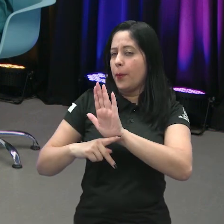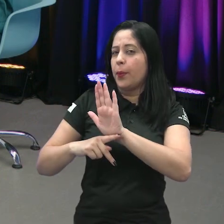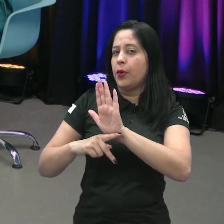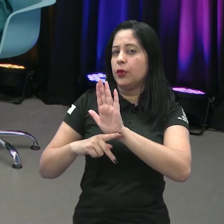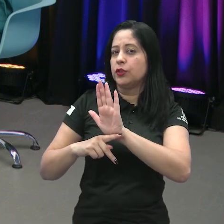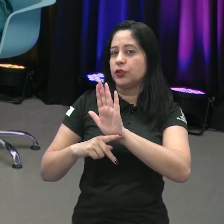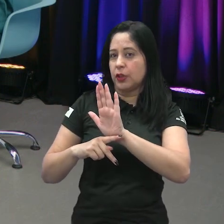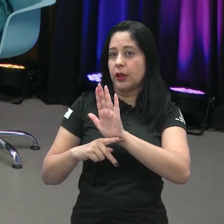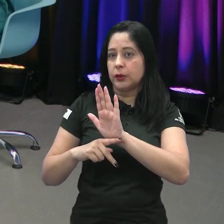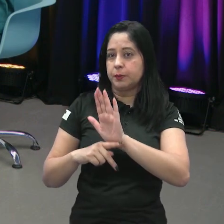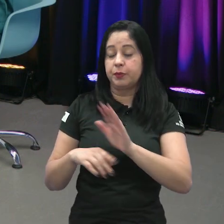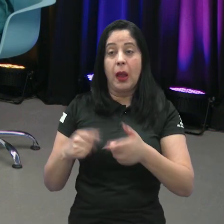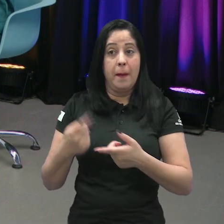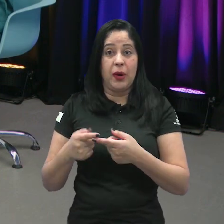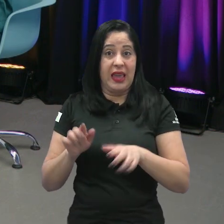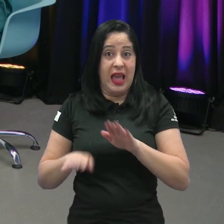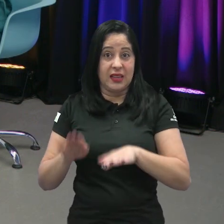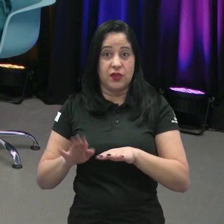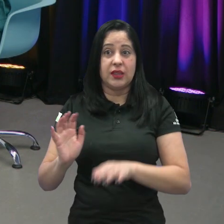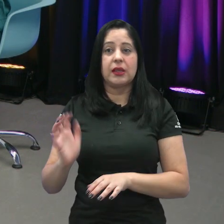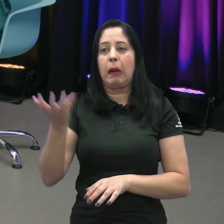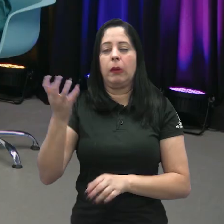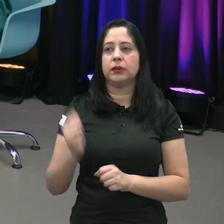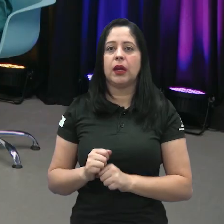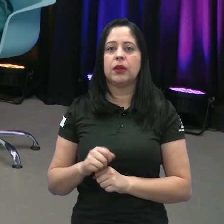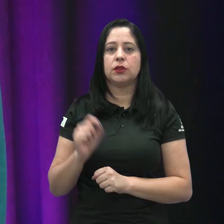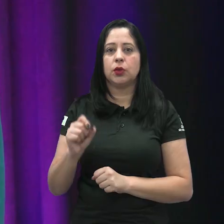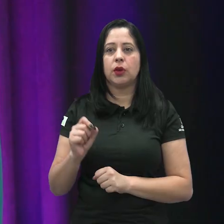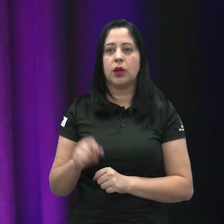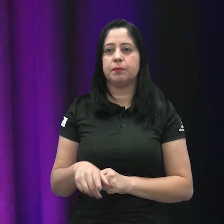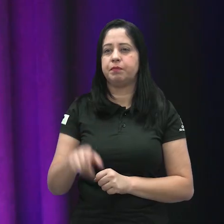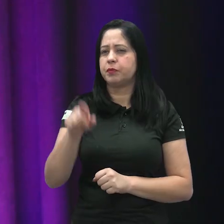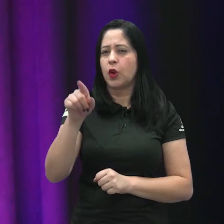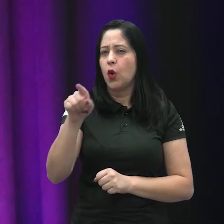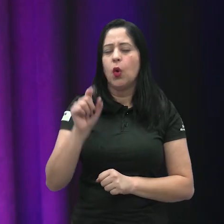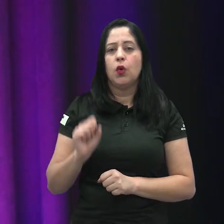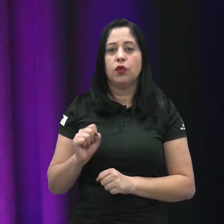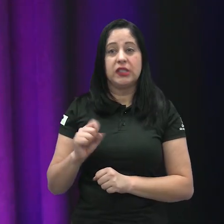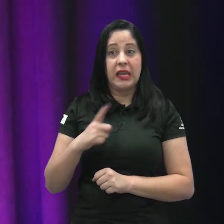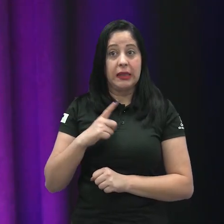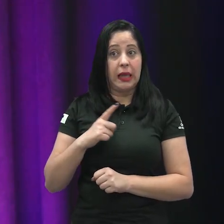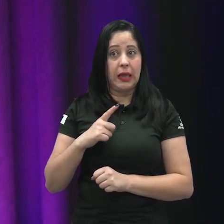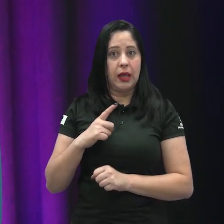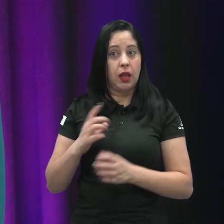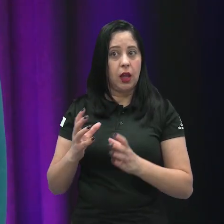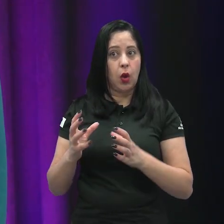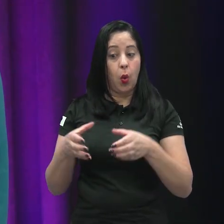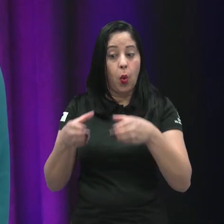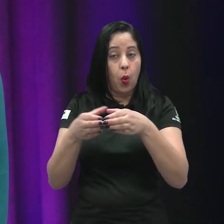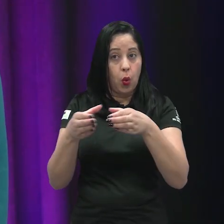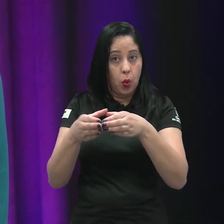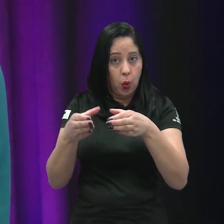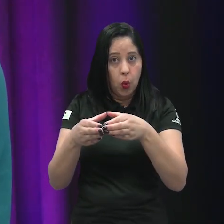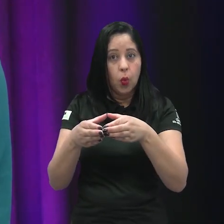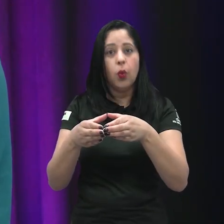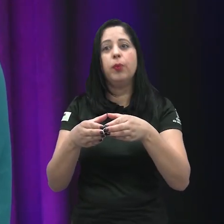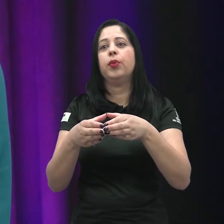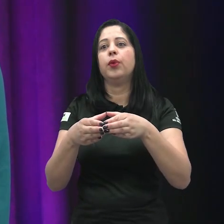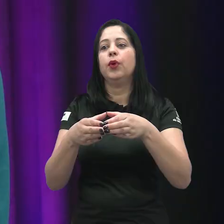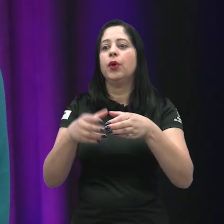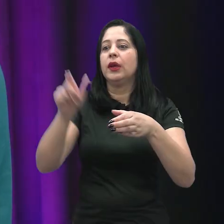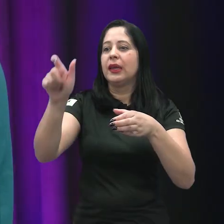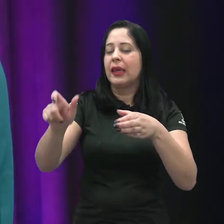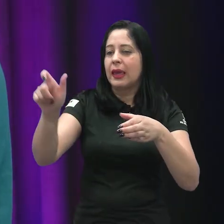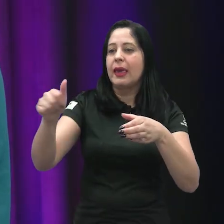de um problema, né? Que às vezes o ver a situação acontecendo, até mesmo hoje vocês têm a frente parlamentar, né? Onde coloca